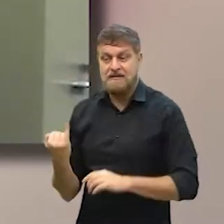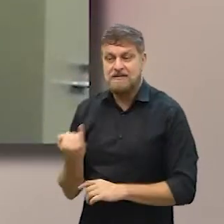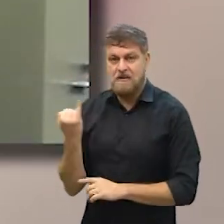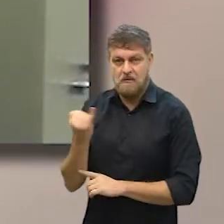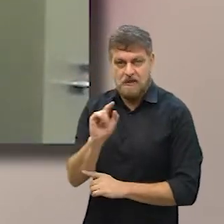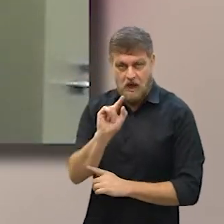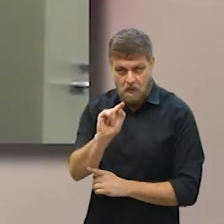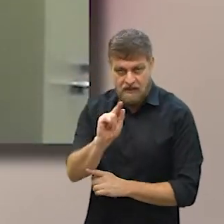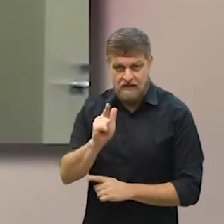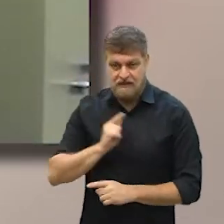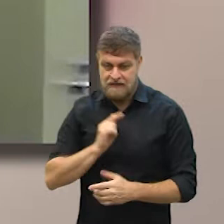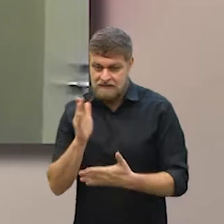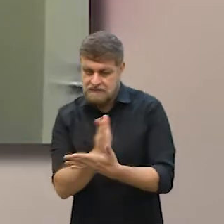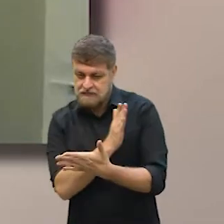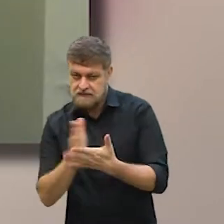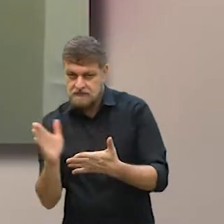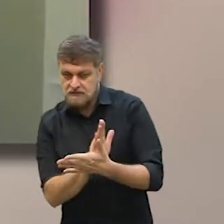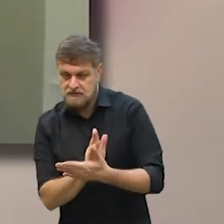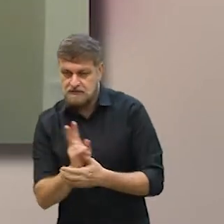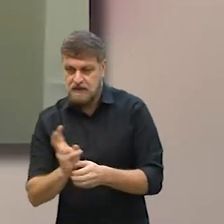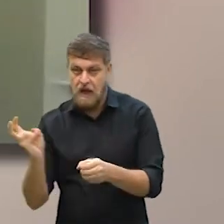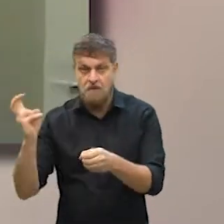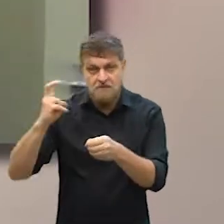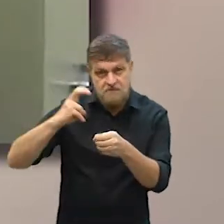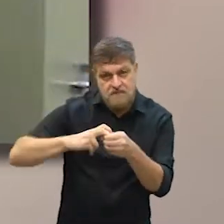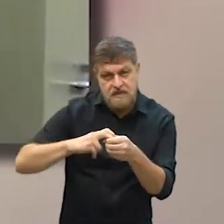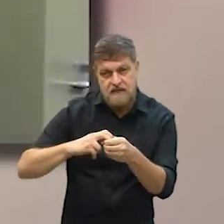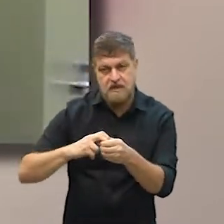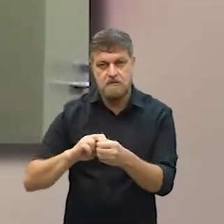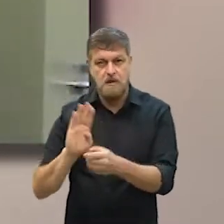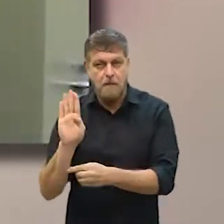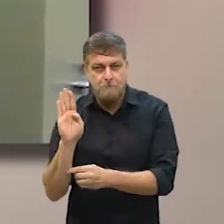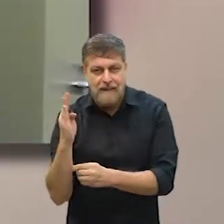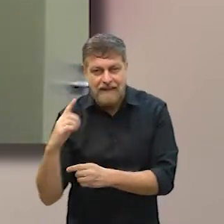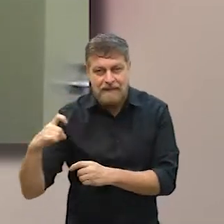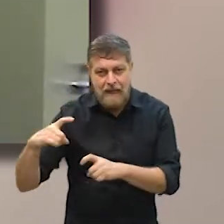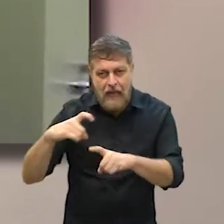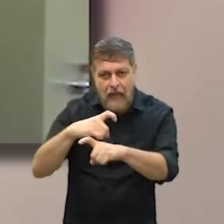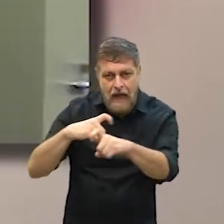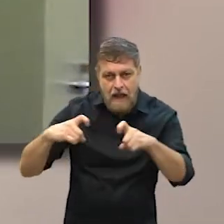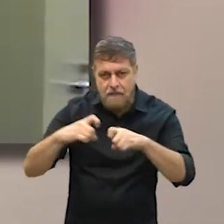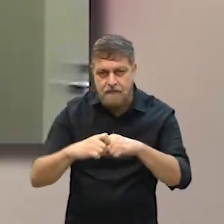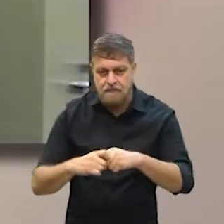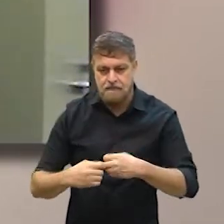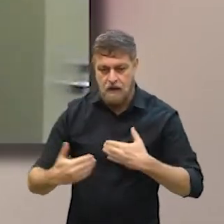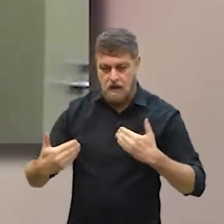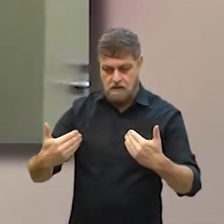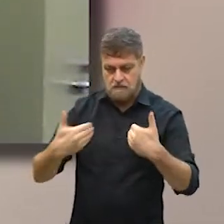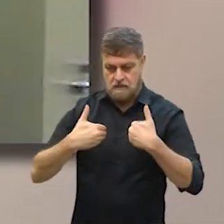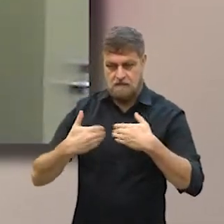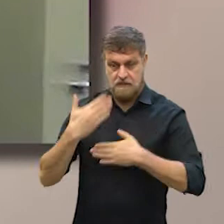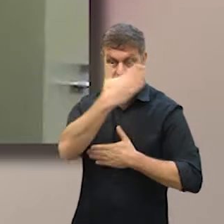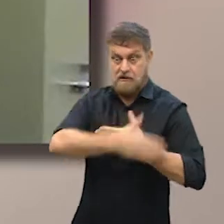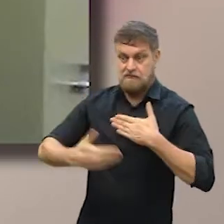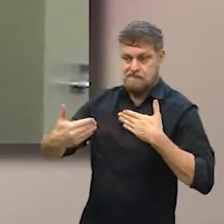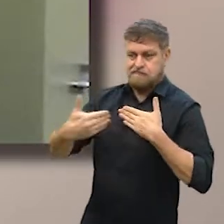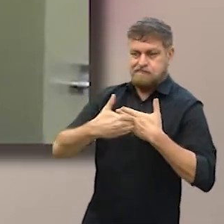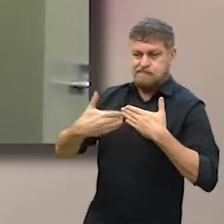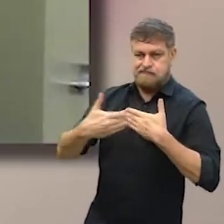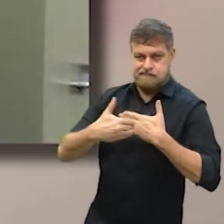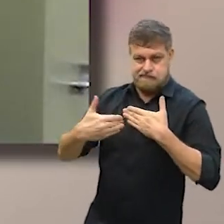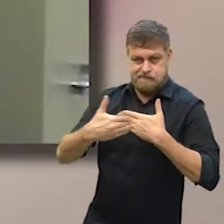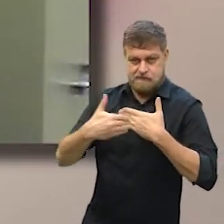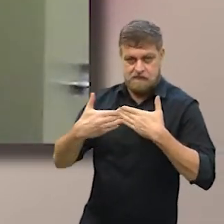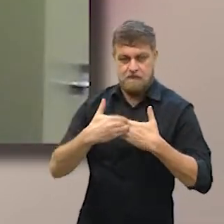que é capacidade de diferenciar o que que é um agente invasor O que que é uma bactéria um vírus tenta